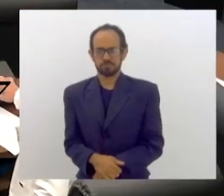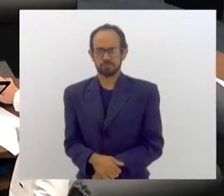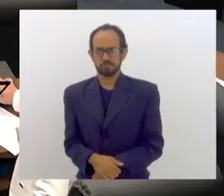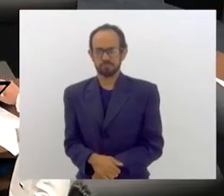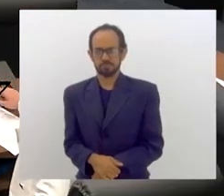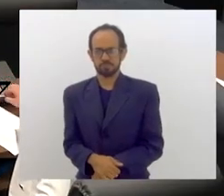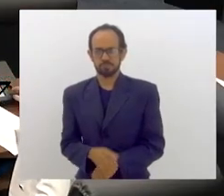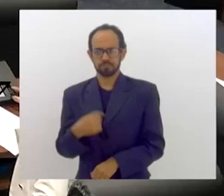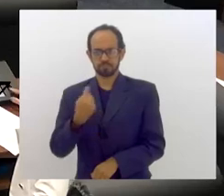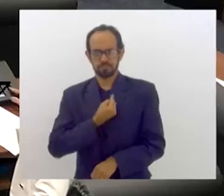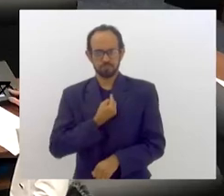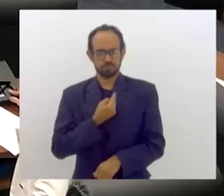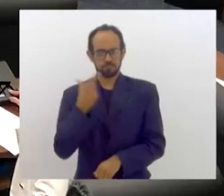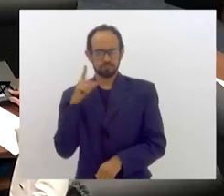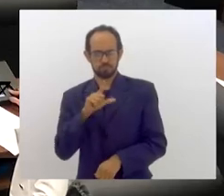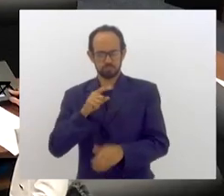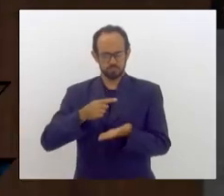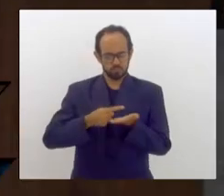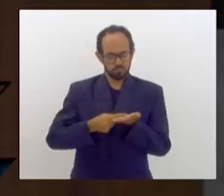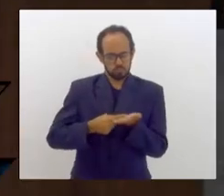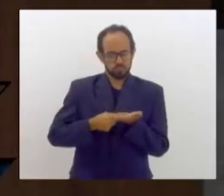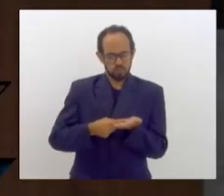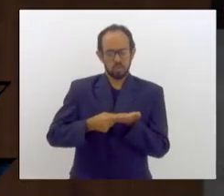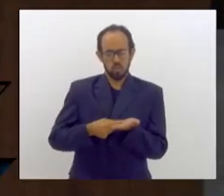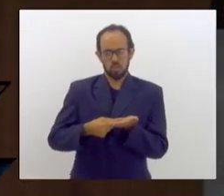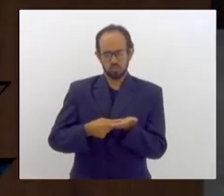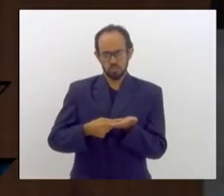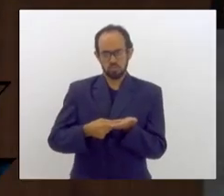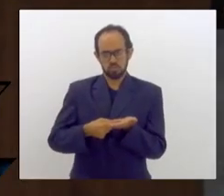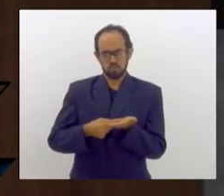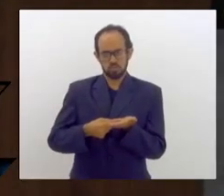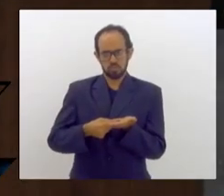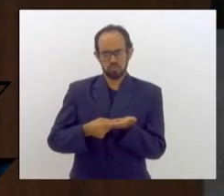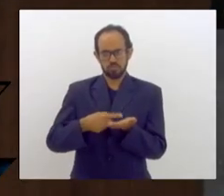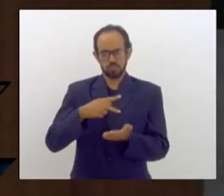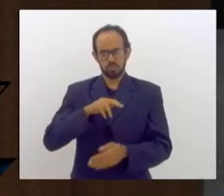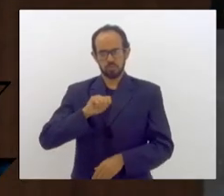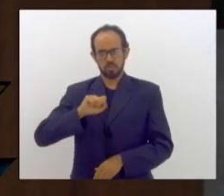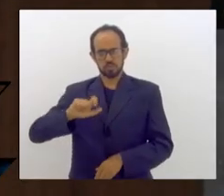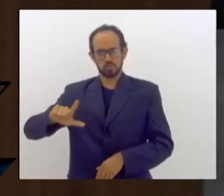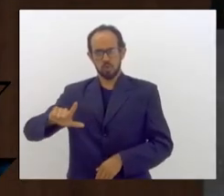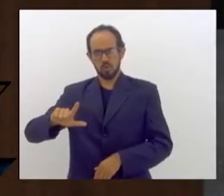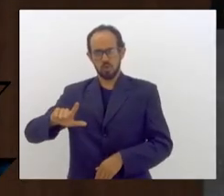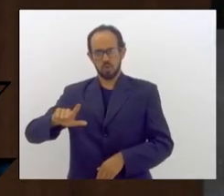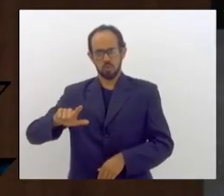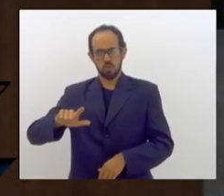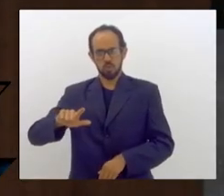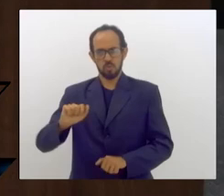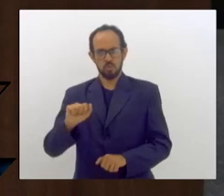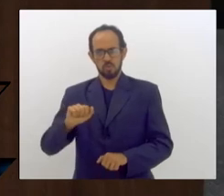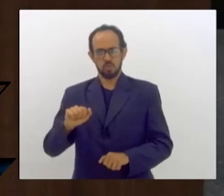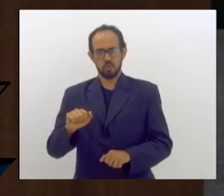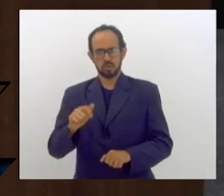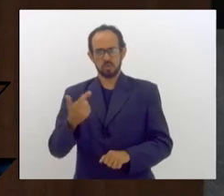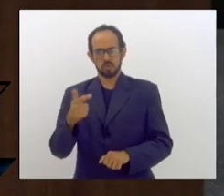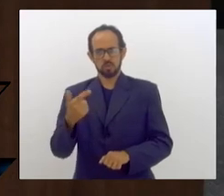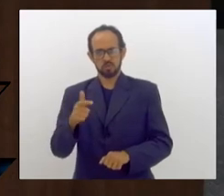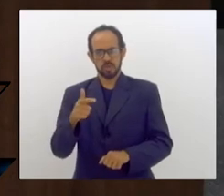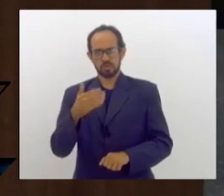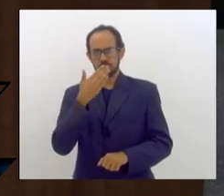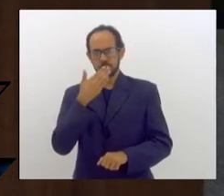nós conseguimos entabular um acordo com o pessoal e com a esquerda de que não houvesse pedidos de